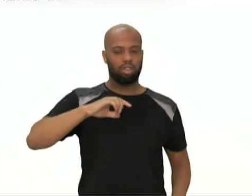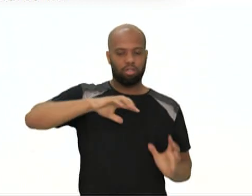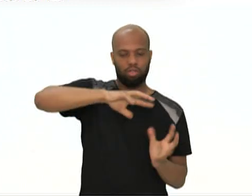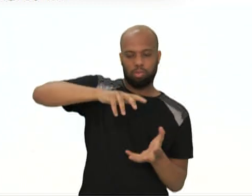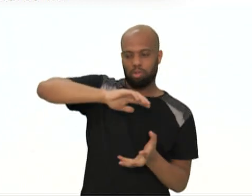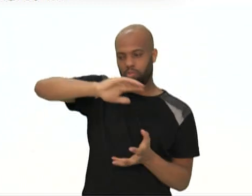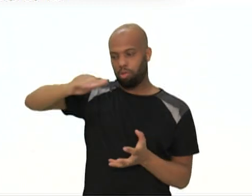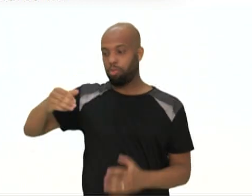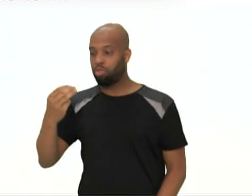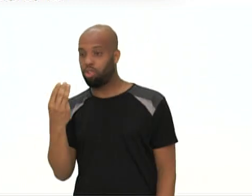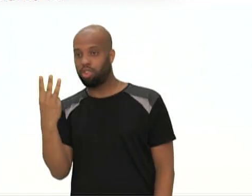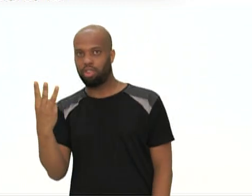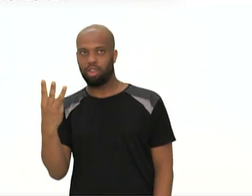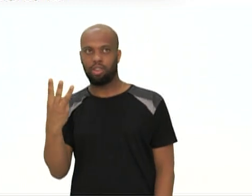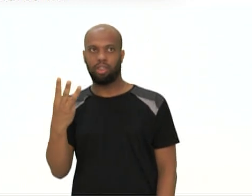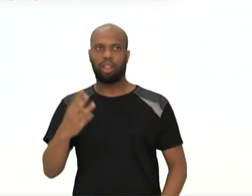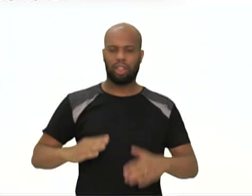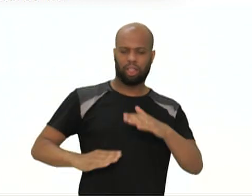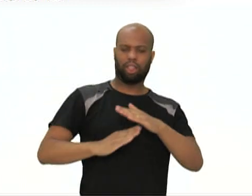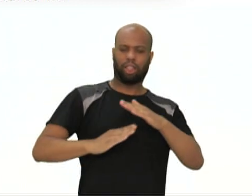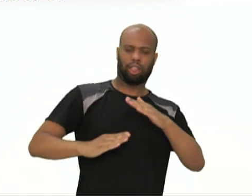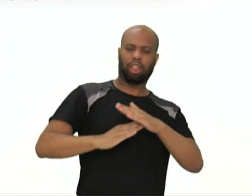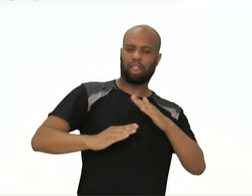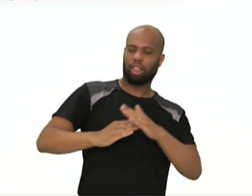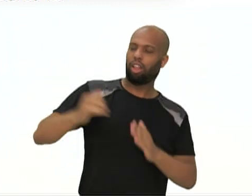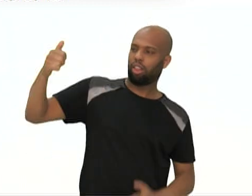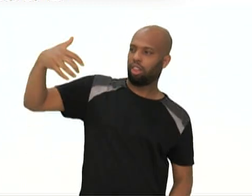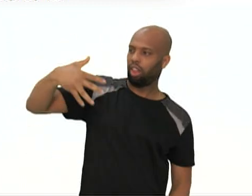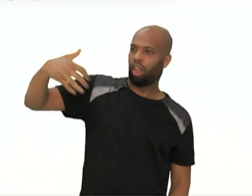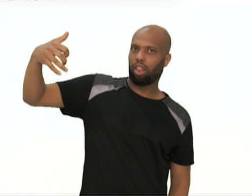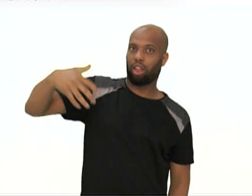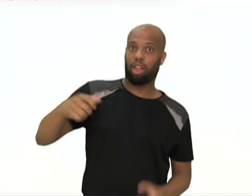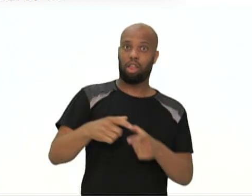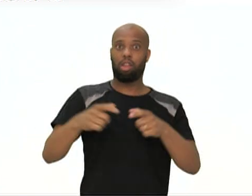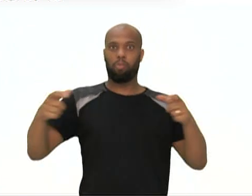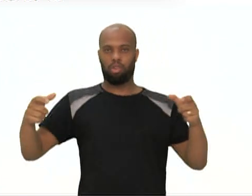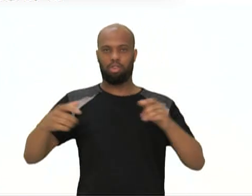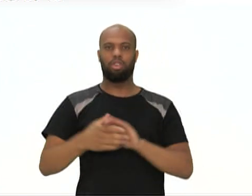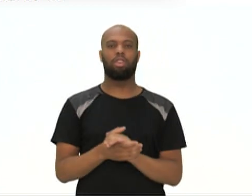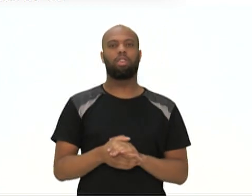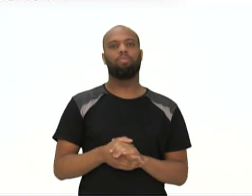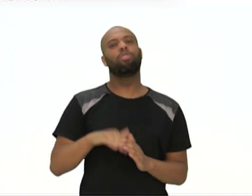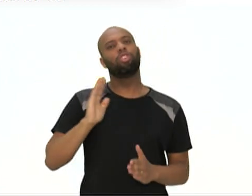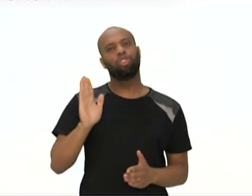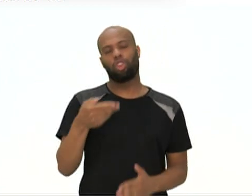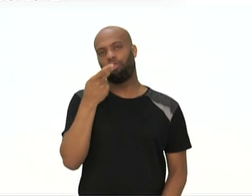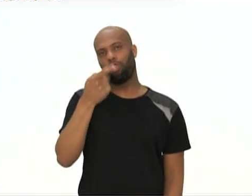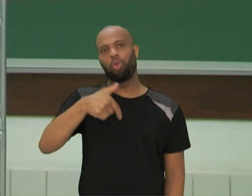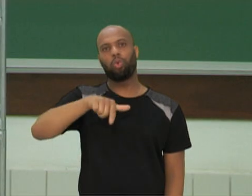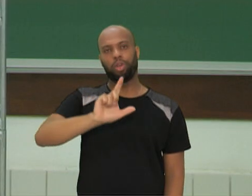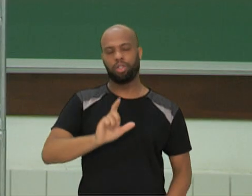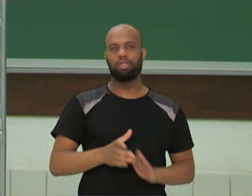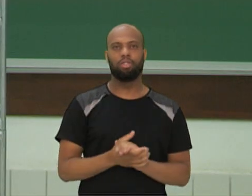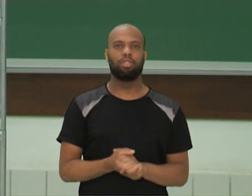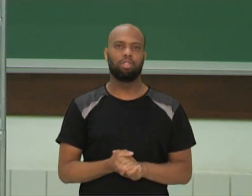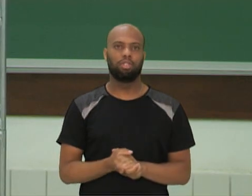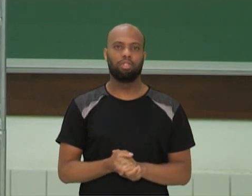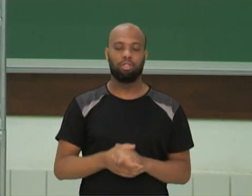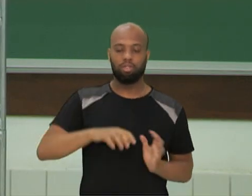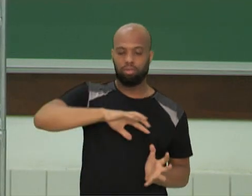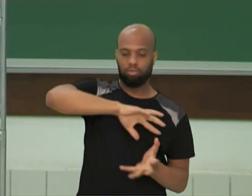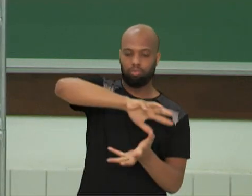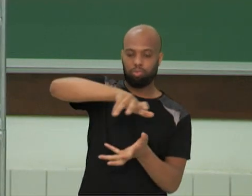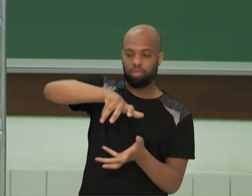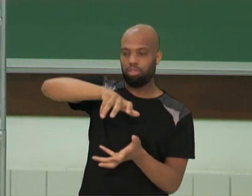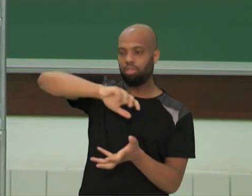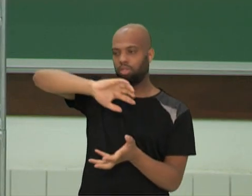ozônio? Impedir a passagem da maioria dos raios ultravioletas. É aquilo que nós já falamos aqui anteriormente, que a camada de